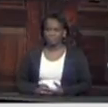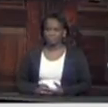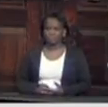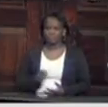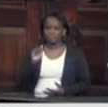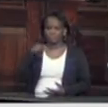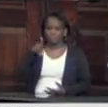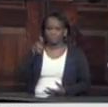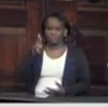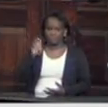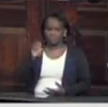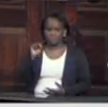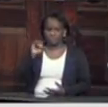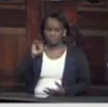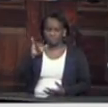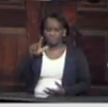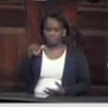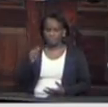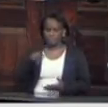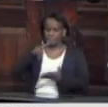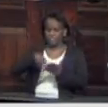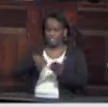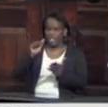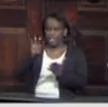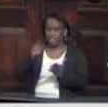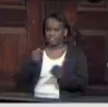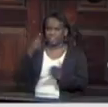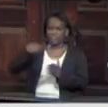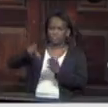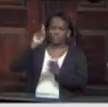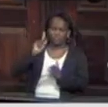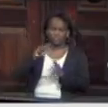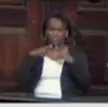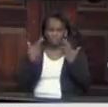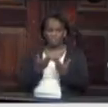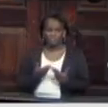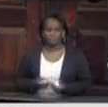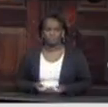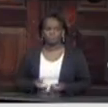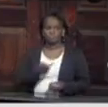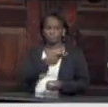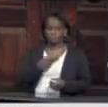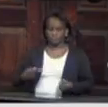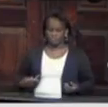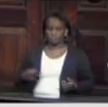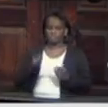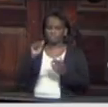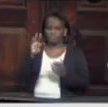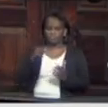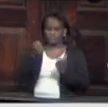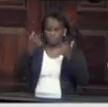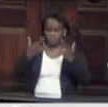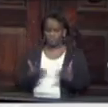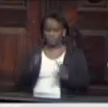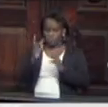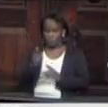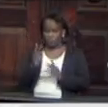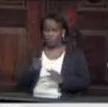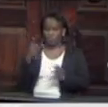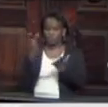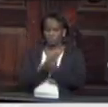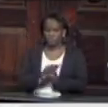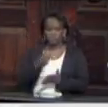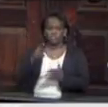André Siciliano para fazer a leitura da ata da sessão anterior. Senhor presidente, a ata reflete com exatidão o ocorrido na